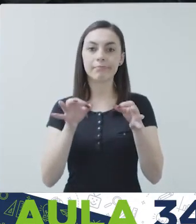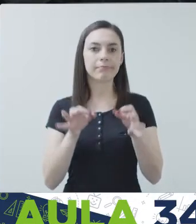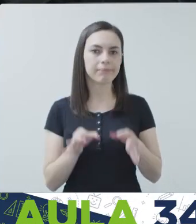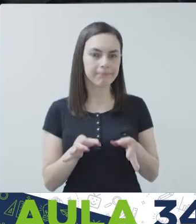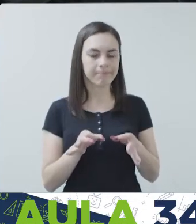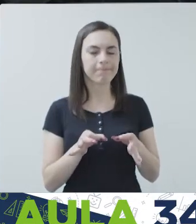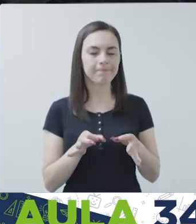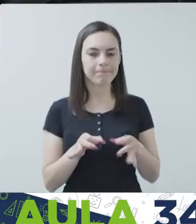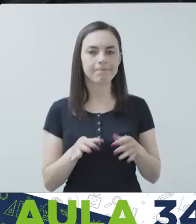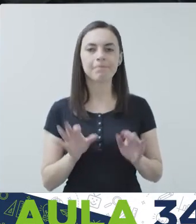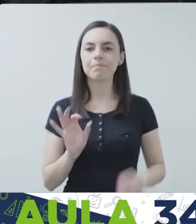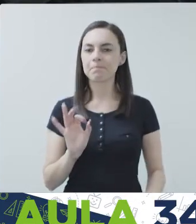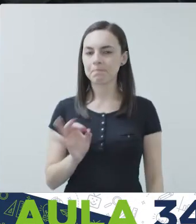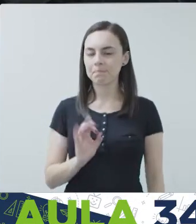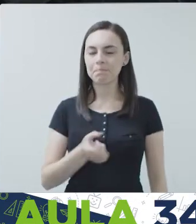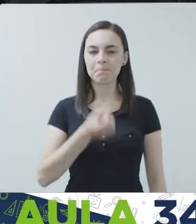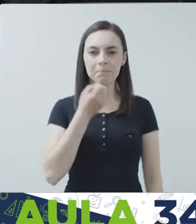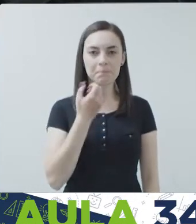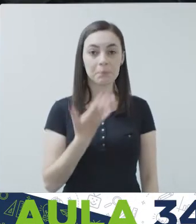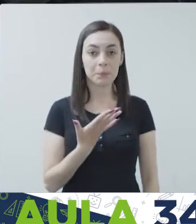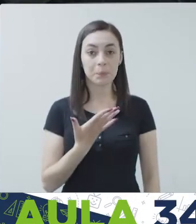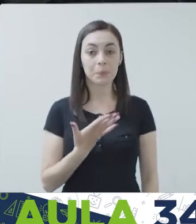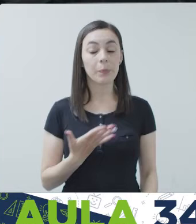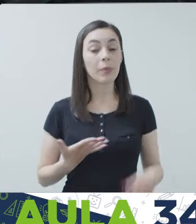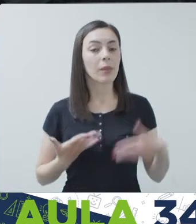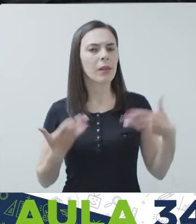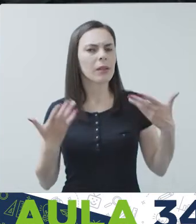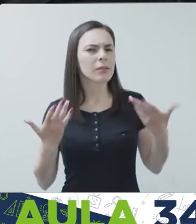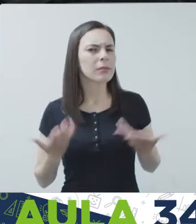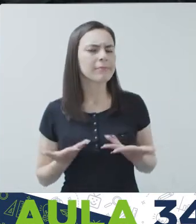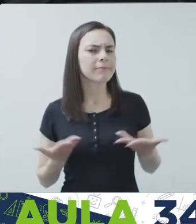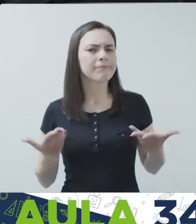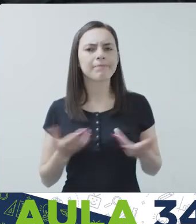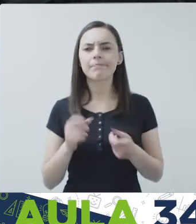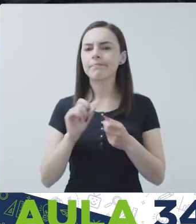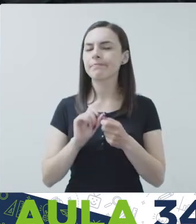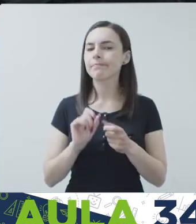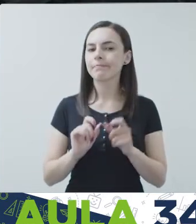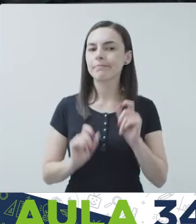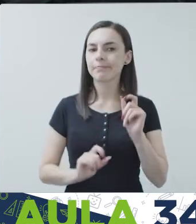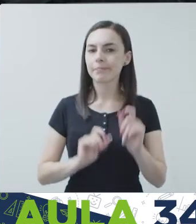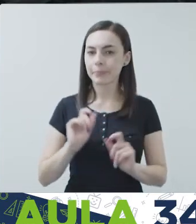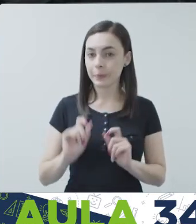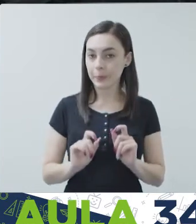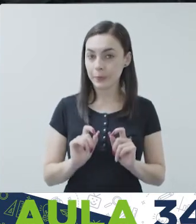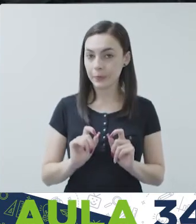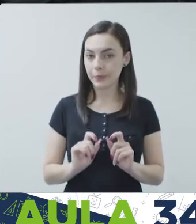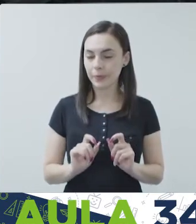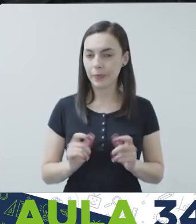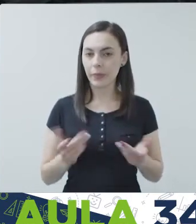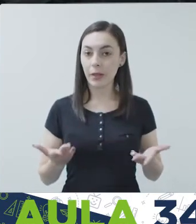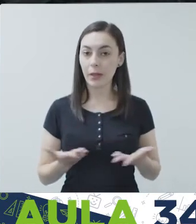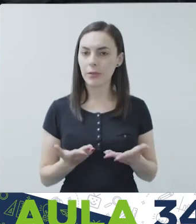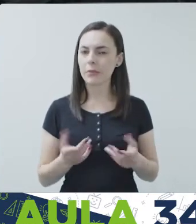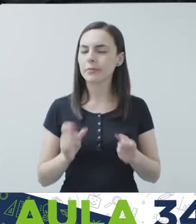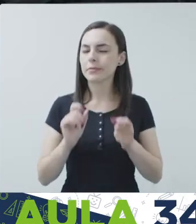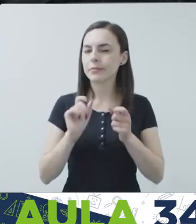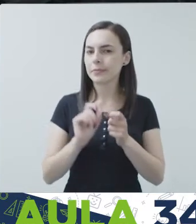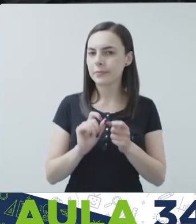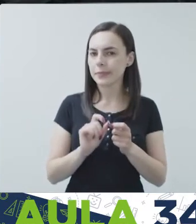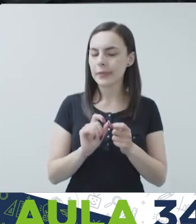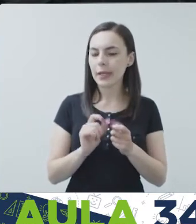lugar. Muito bem. Então, o que que nós vamos fazer agora? Nós vamos fazer o seguinte. Nós